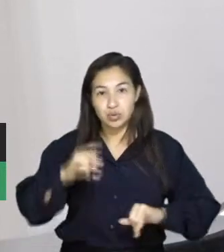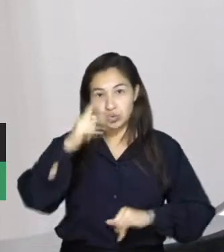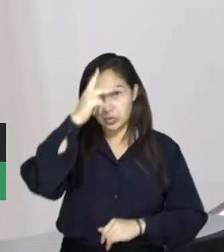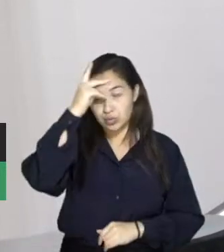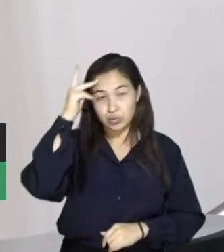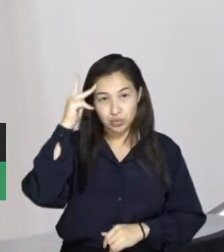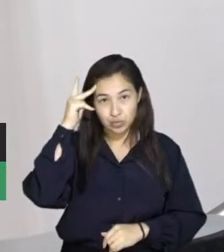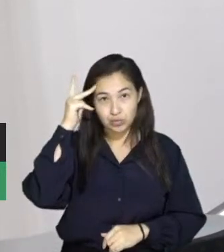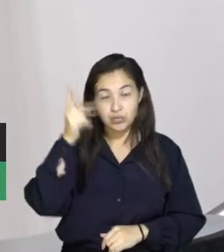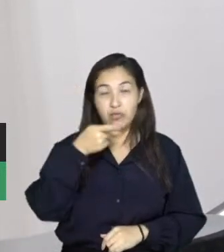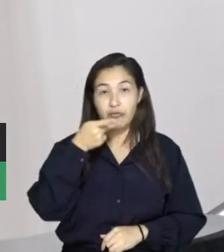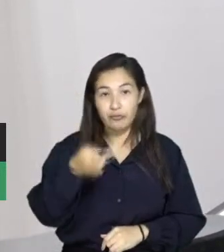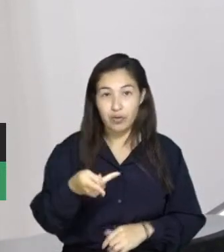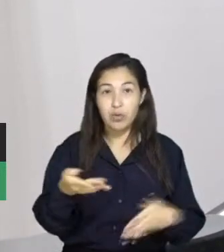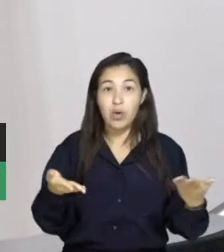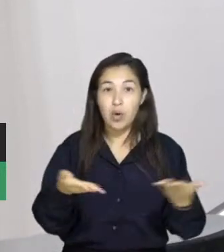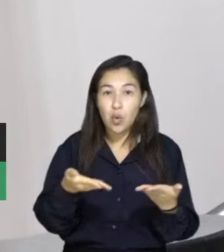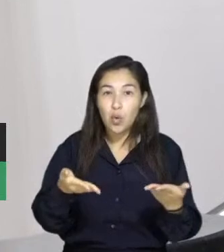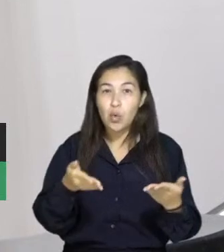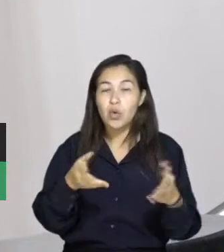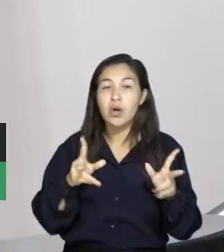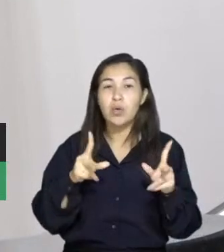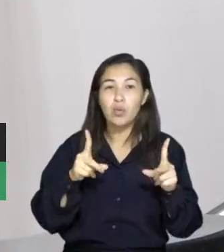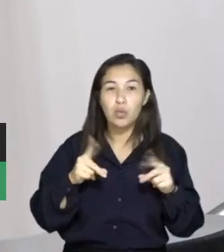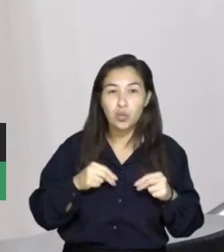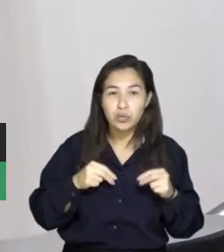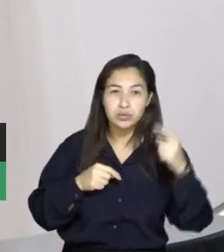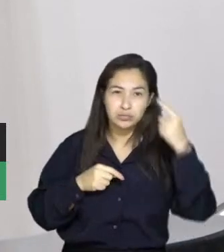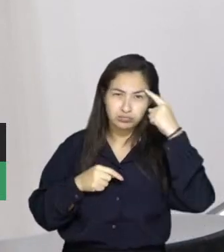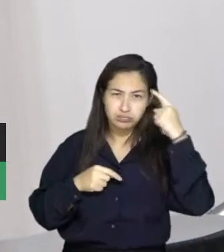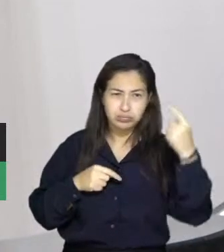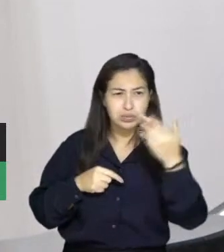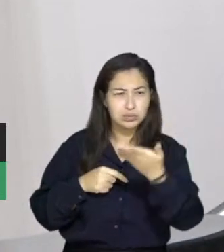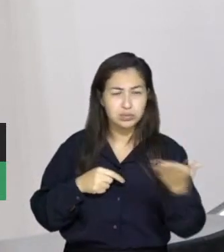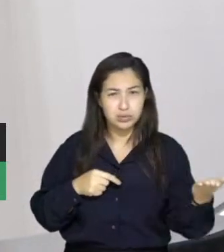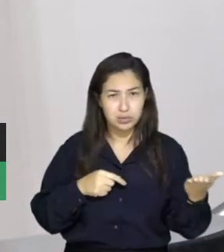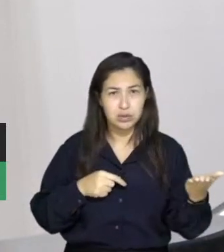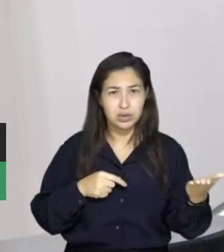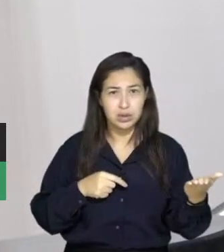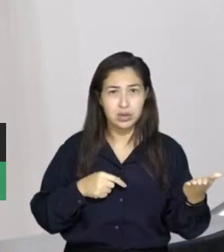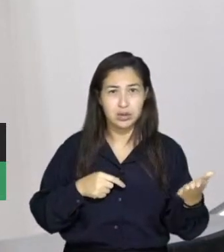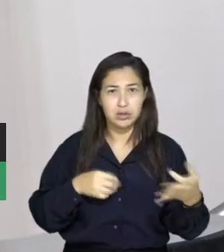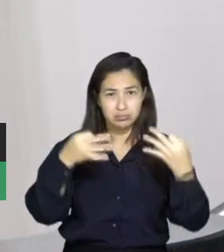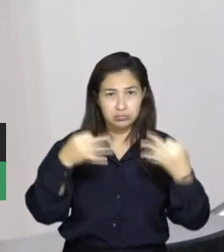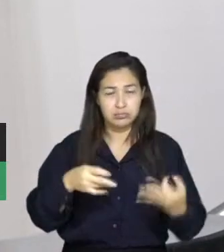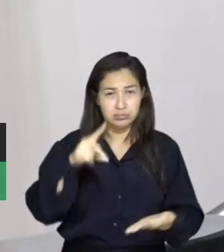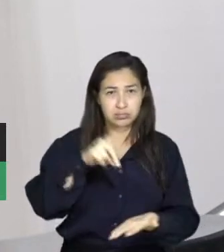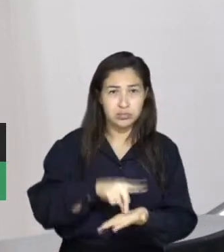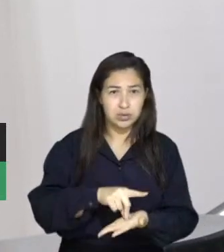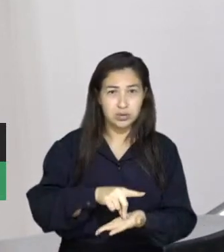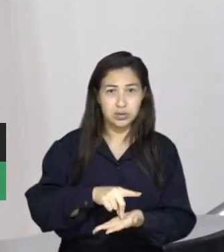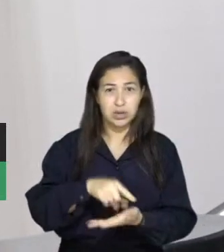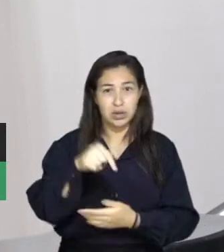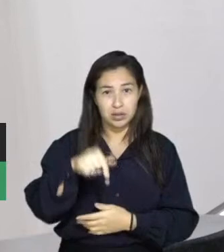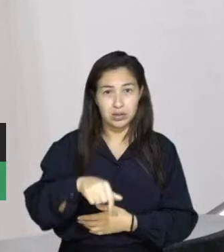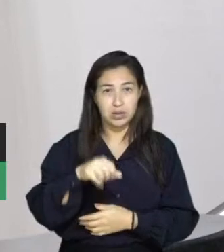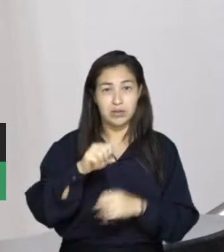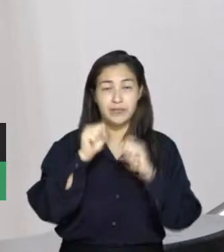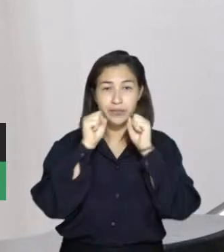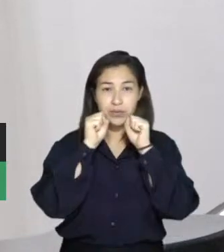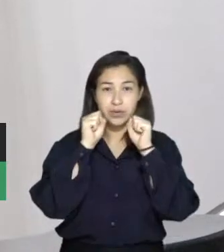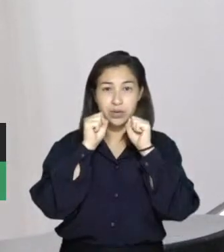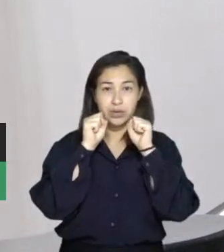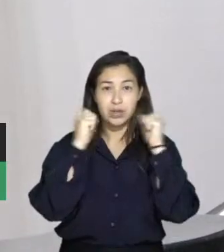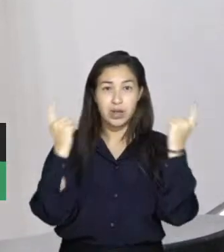agora. Faço aqui um reconhecimento público e oficial em nome desse parlamento à